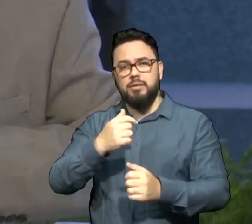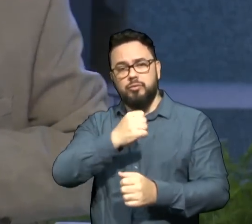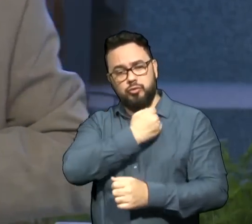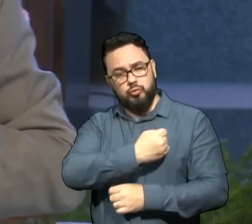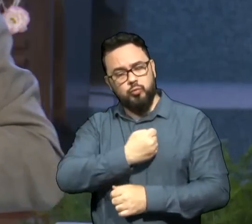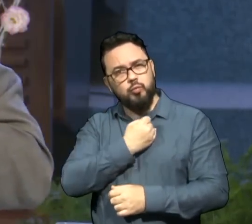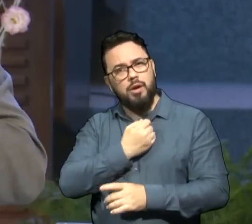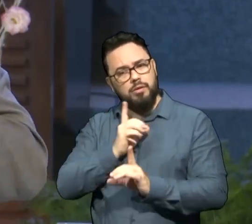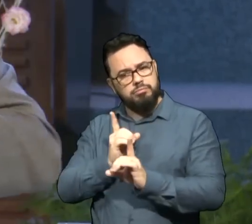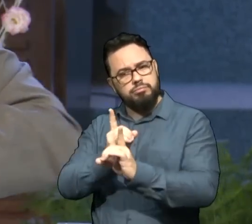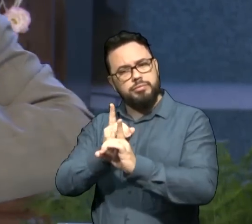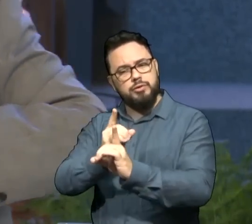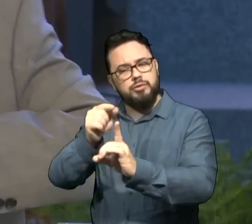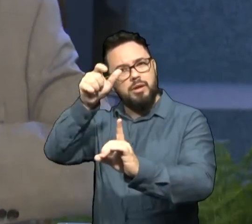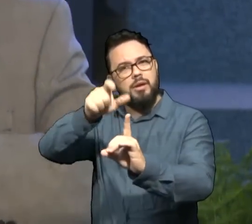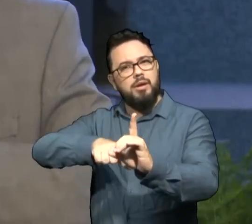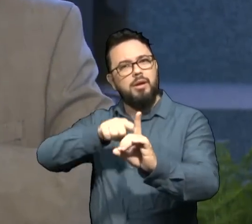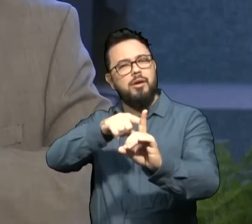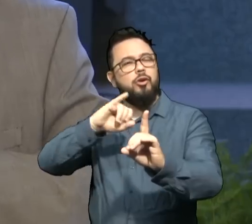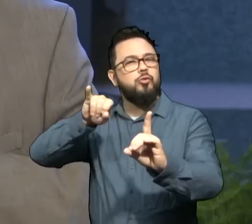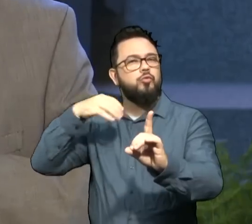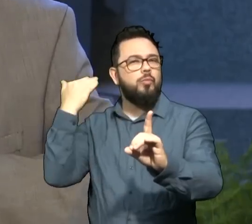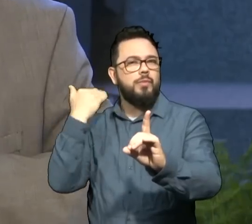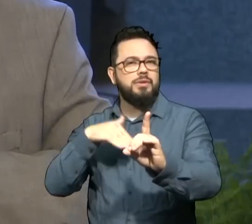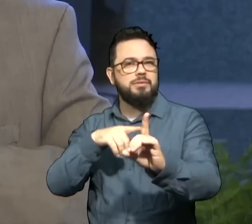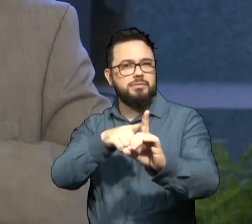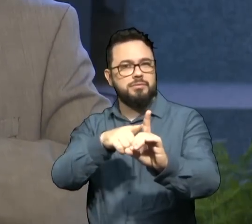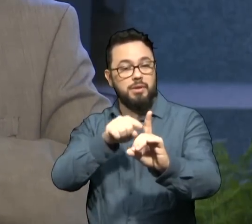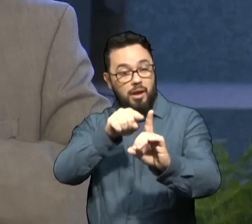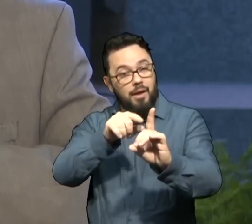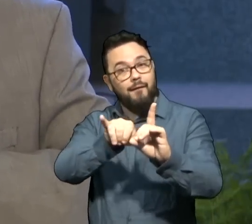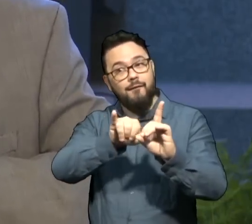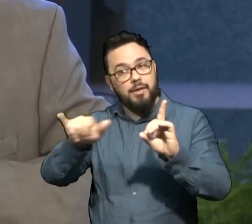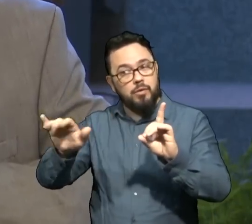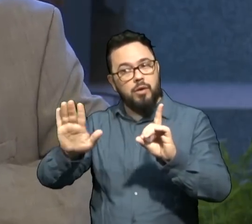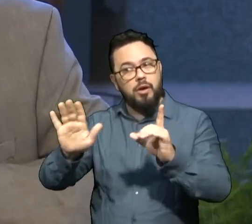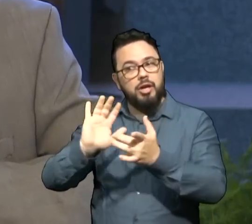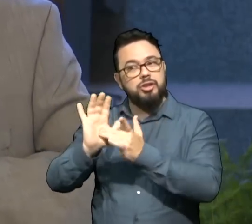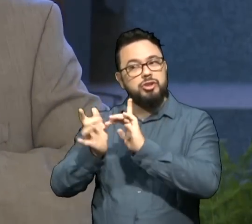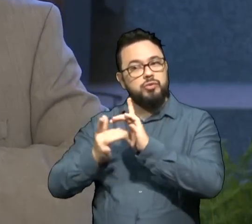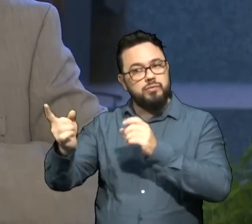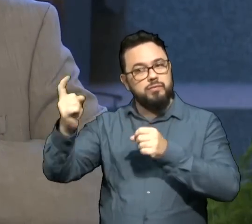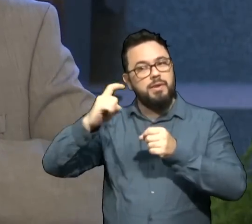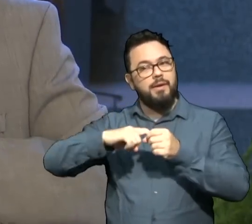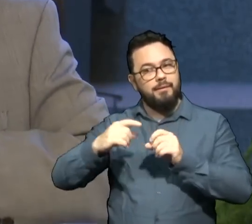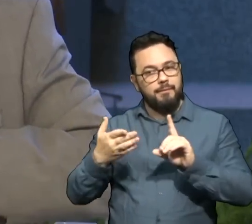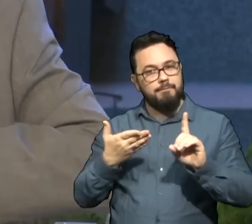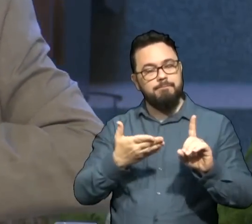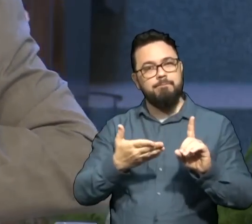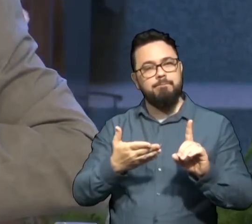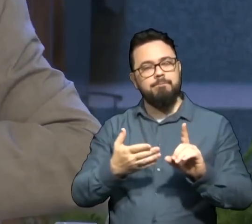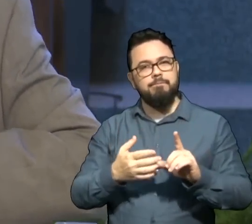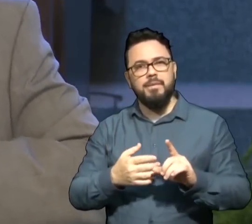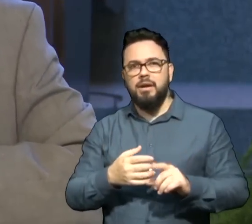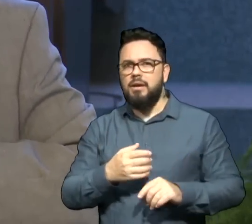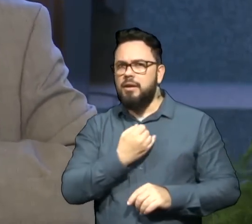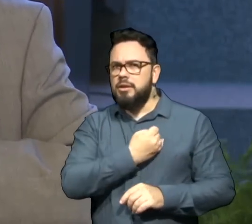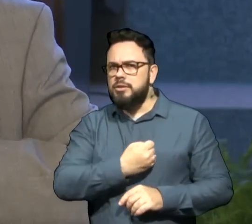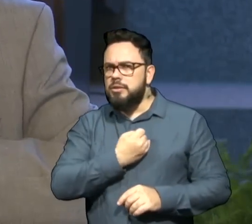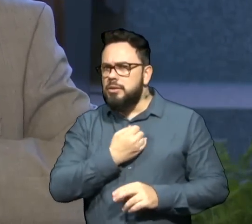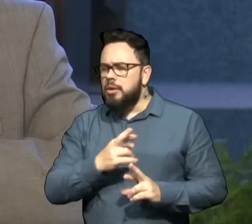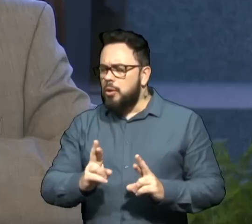só que um dia João Batista anunciou o Messias vai vir o Messias vai vir e ele estava esperando esse